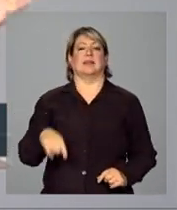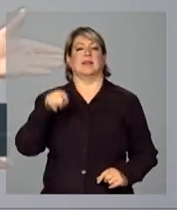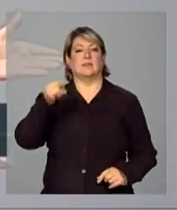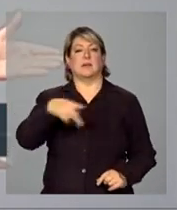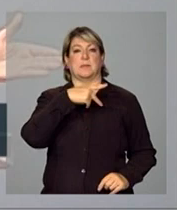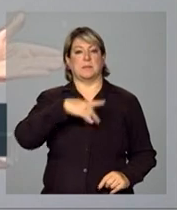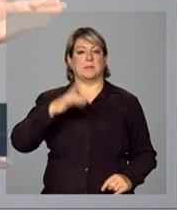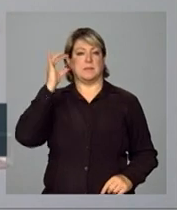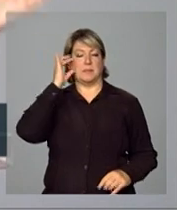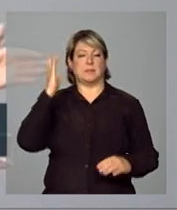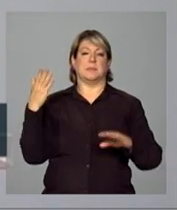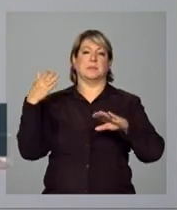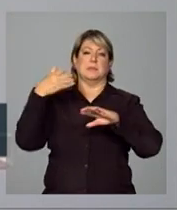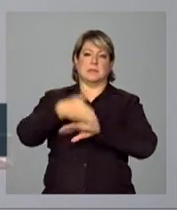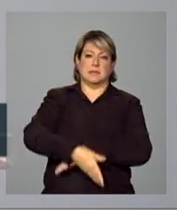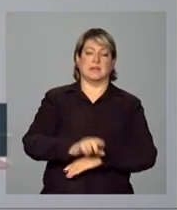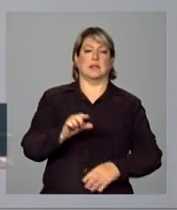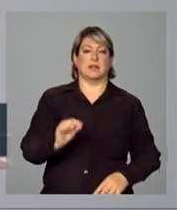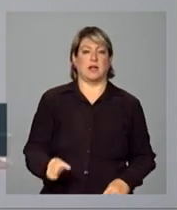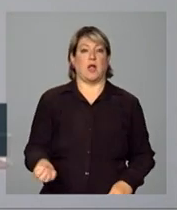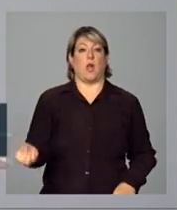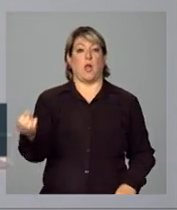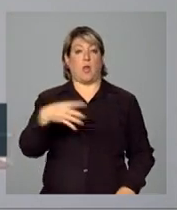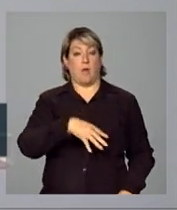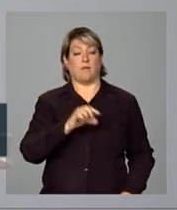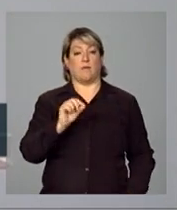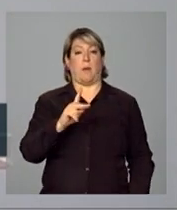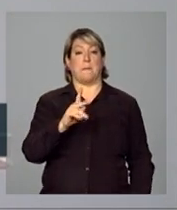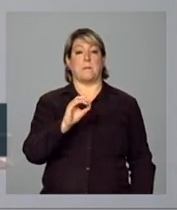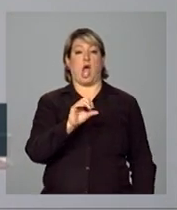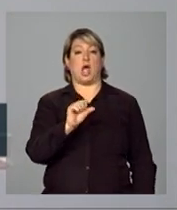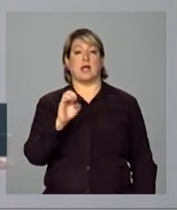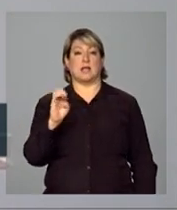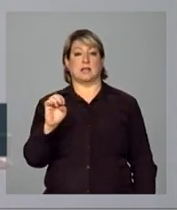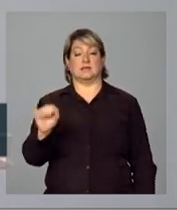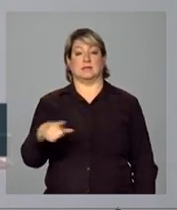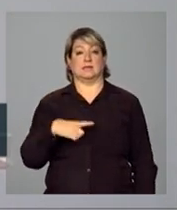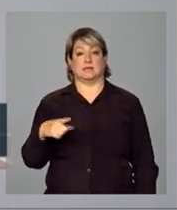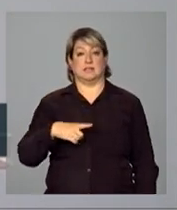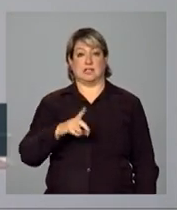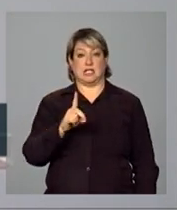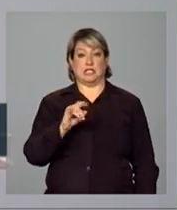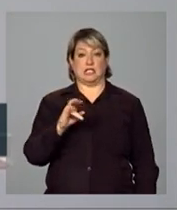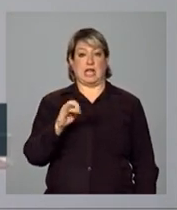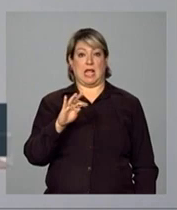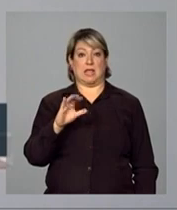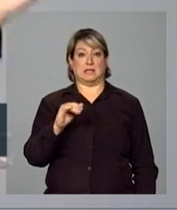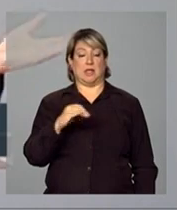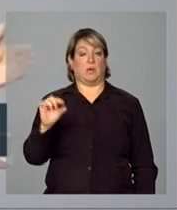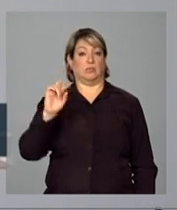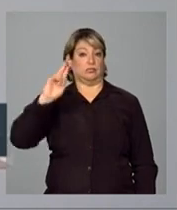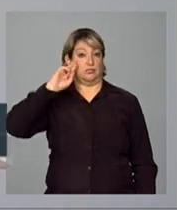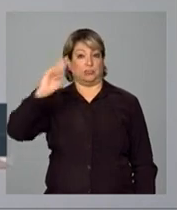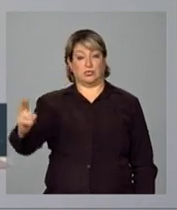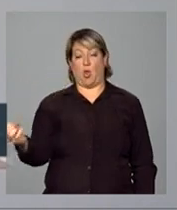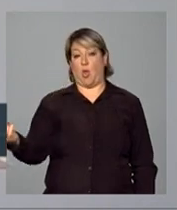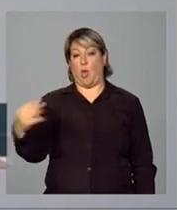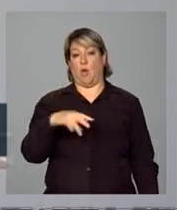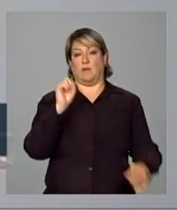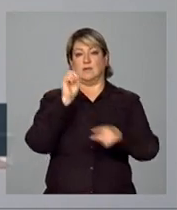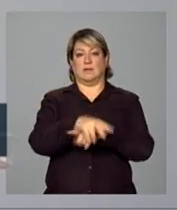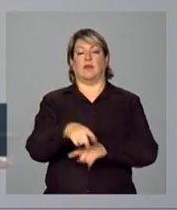da posse da nova direção da Frente Nacional de Prefeitos. Faremos um grande evento em